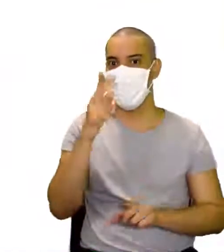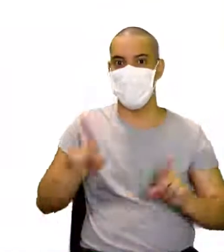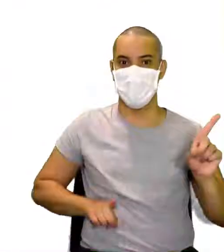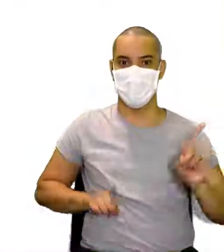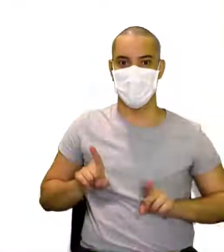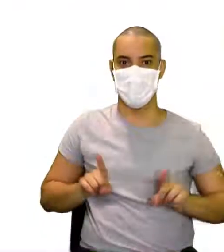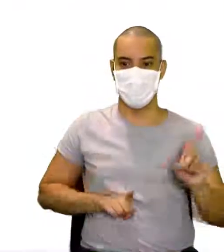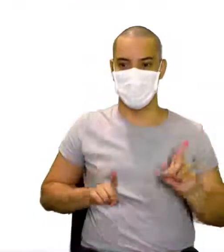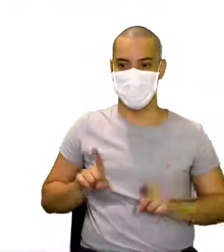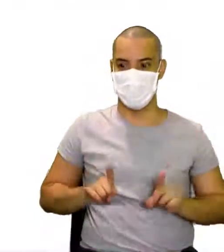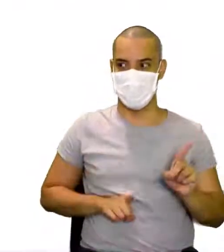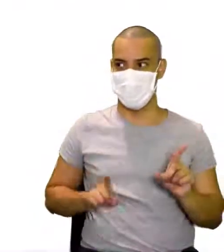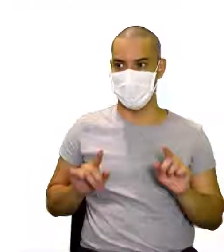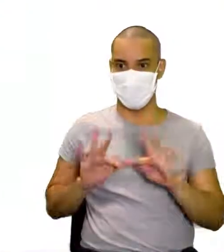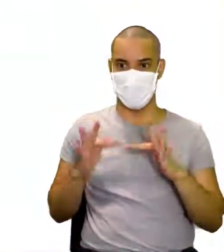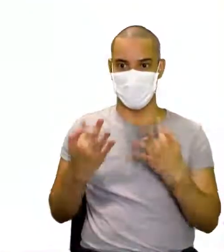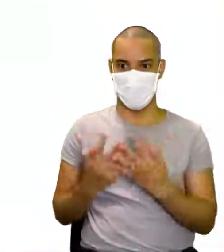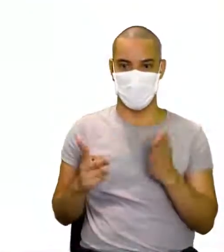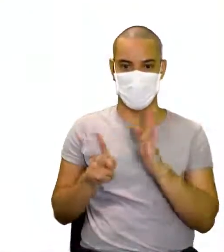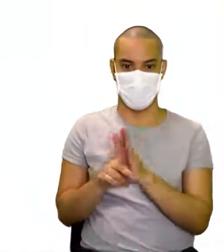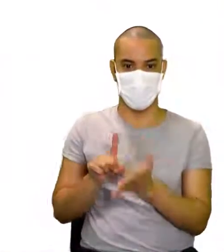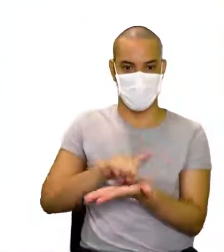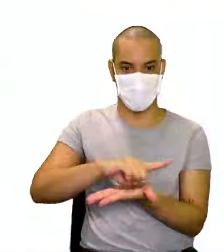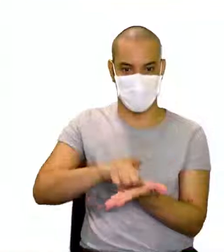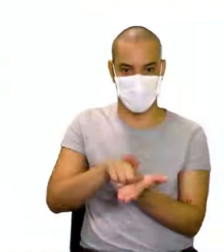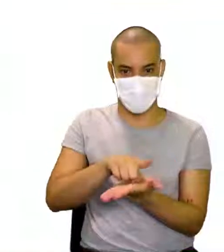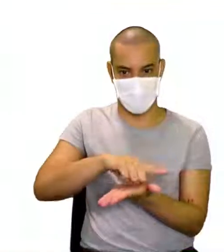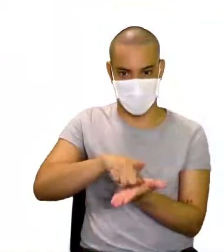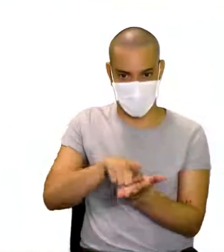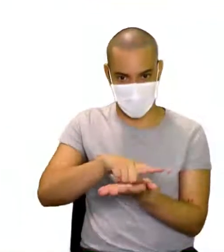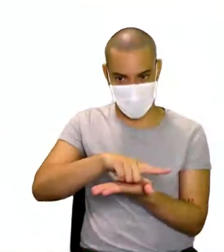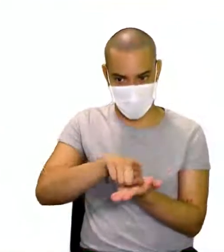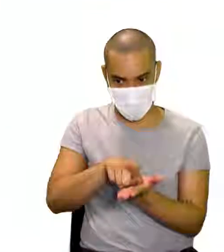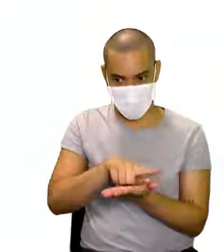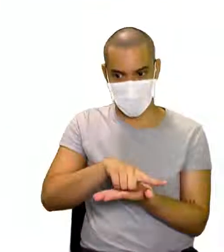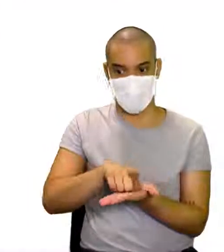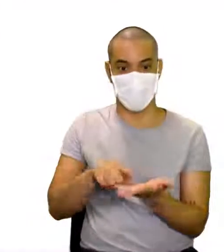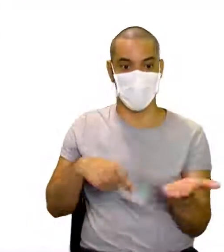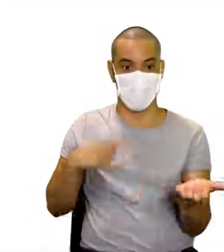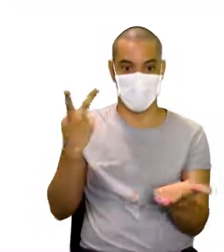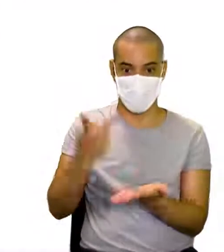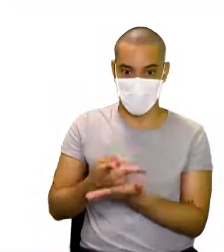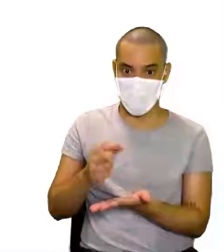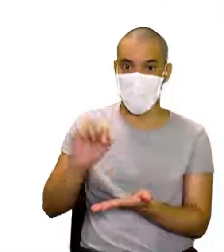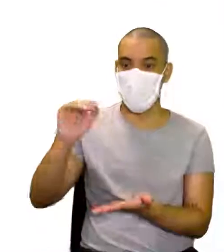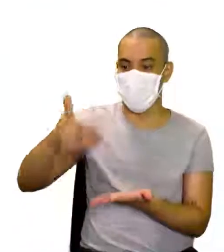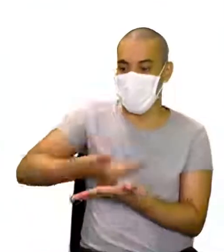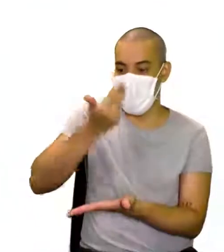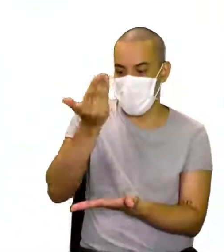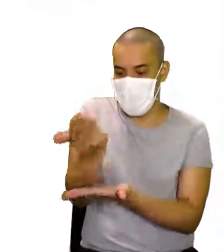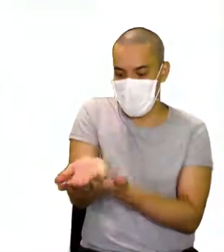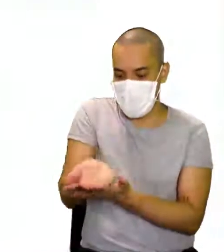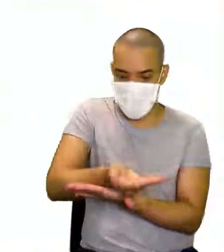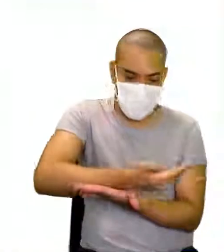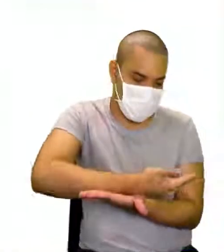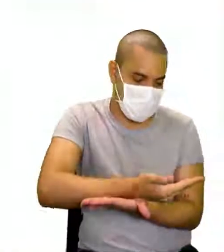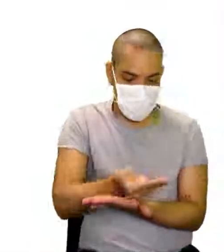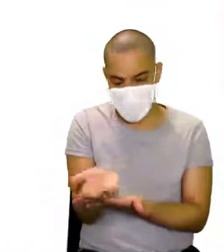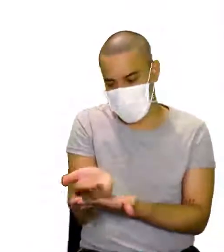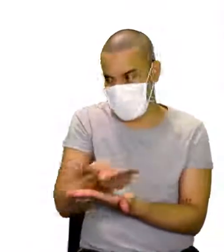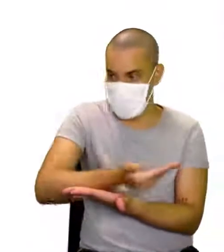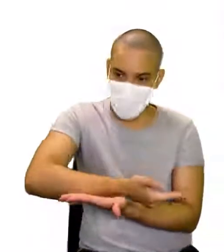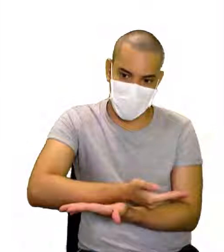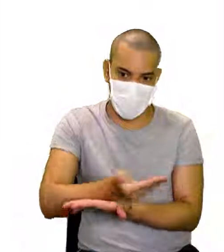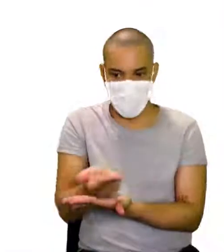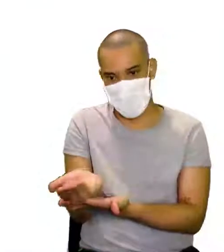bússola, né, pessoal? Eles pegaram uma colher aí com a magnetita e eles colocavam em equilíbrio sobre um ponto de apoio, né? Poderiam colocar